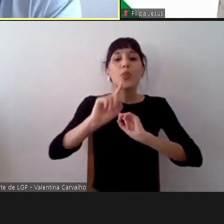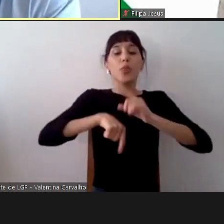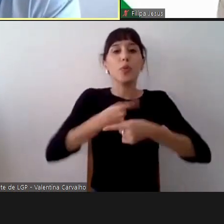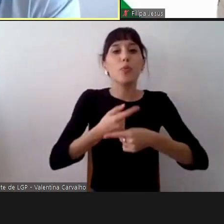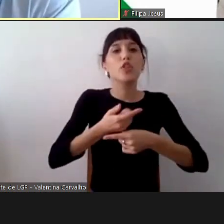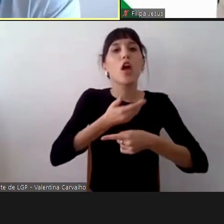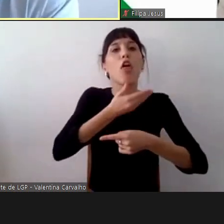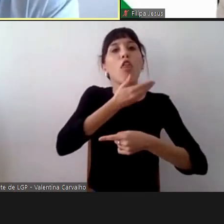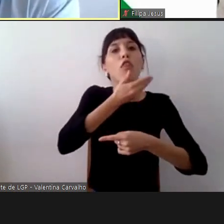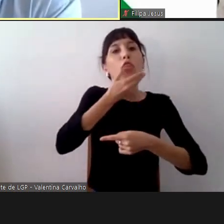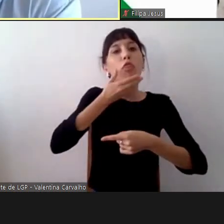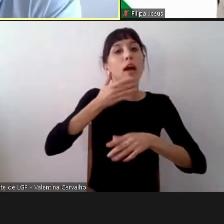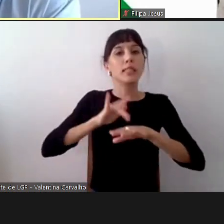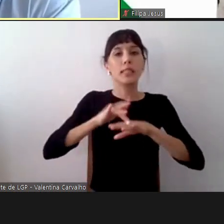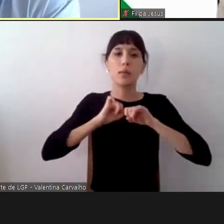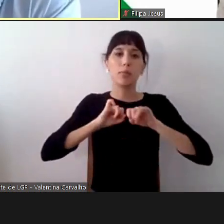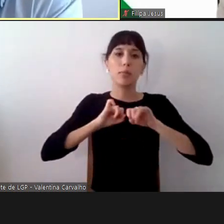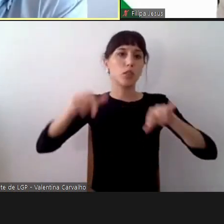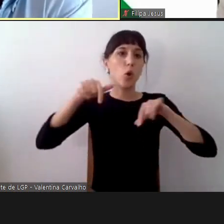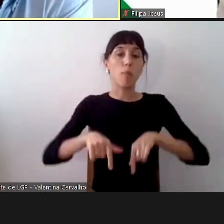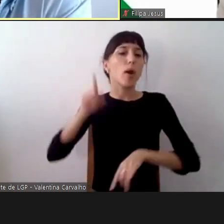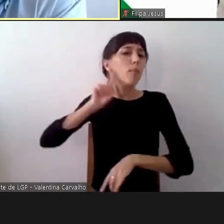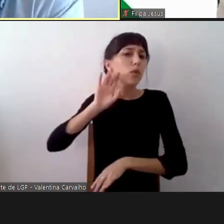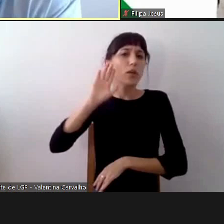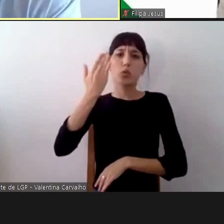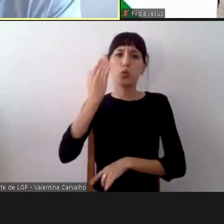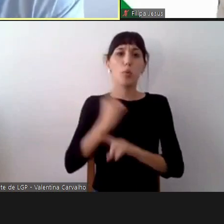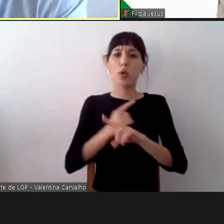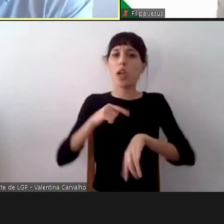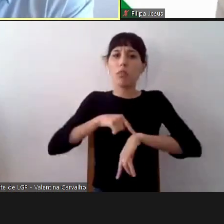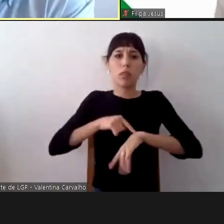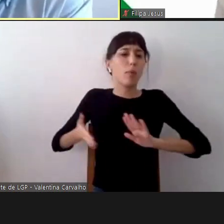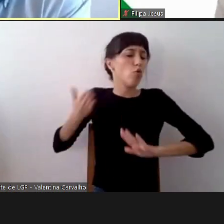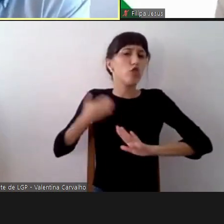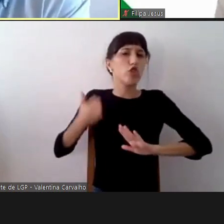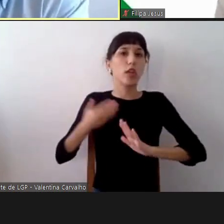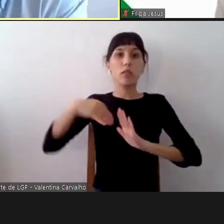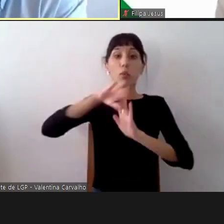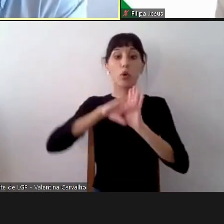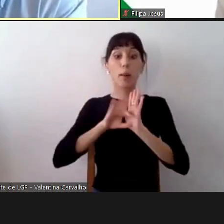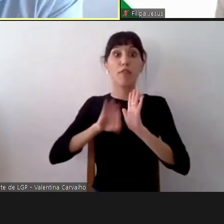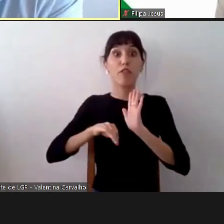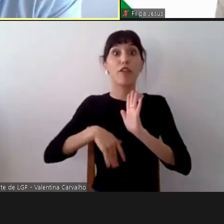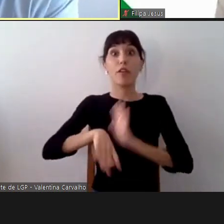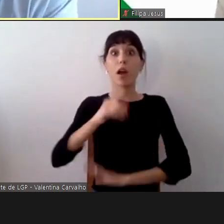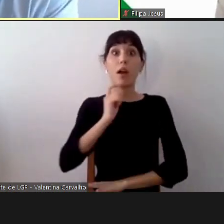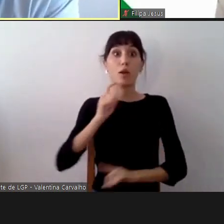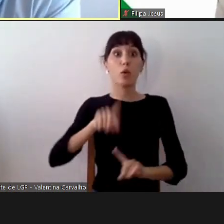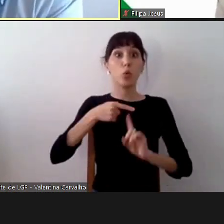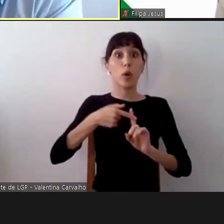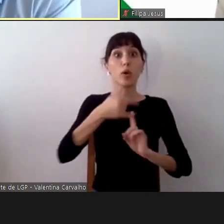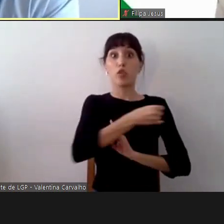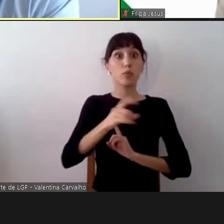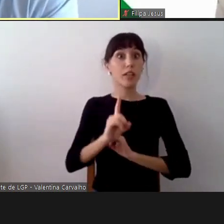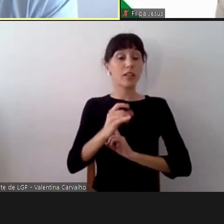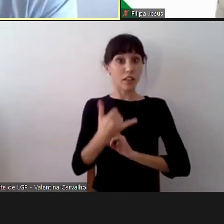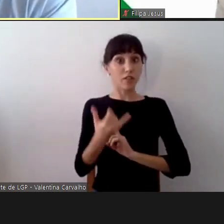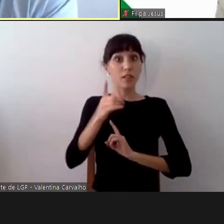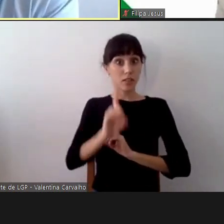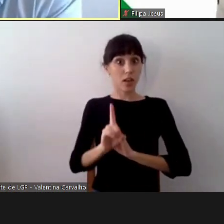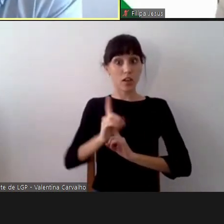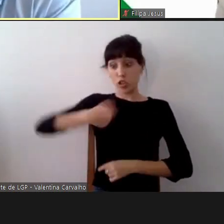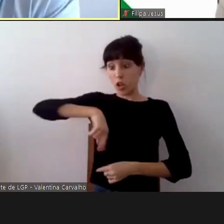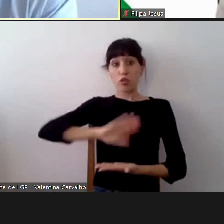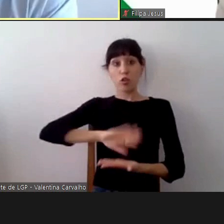haver essa sensibilização. É fundamental que isso aconteça, porque não há tempo a perder. Este programa encerra em abril de 2026 e nós, Fundação, temos